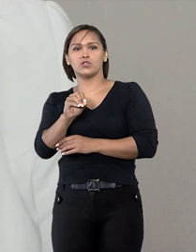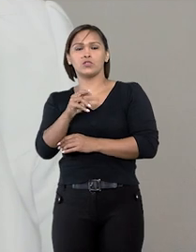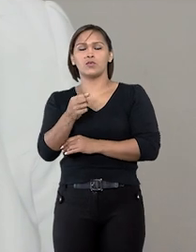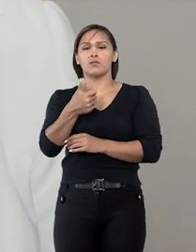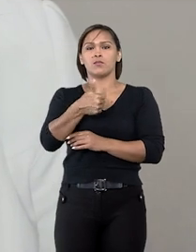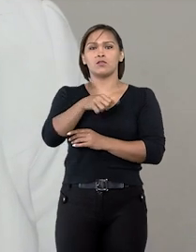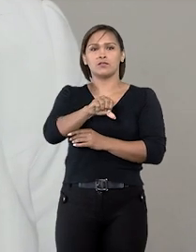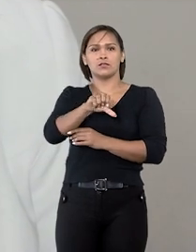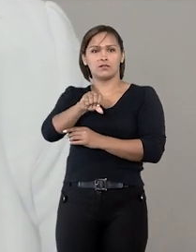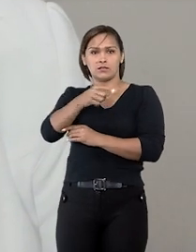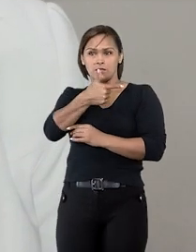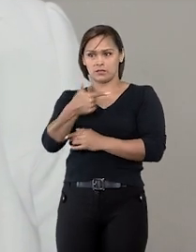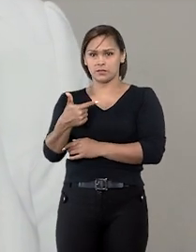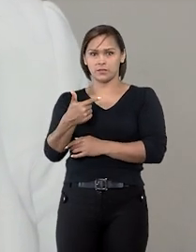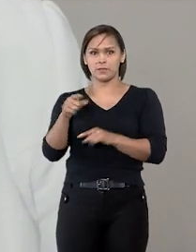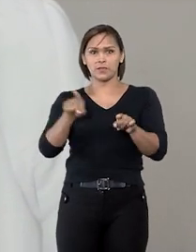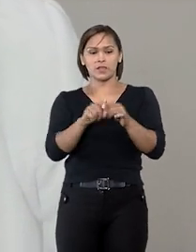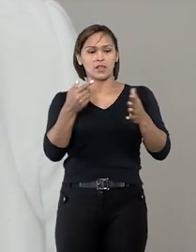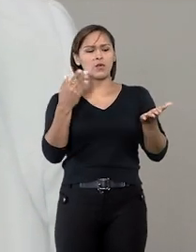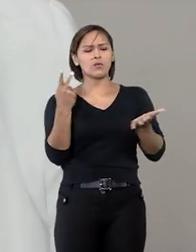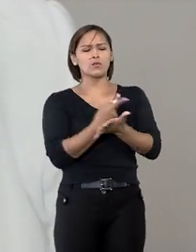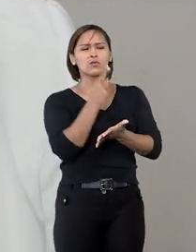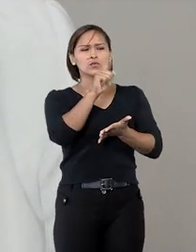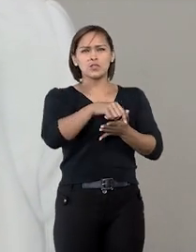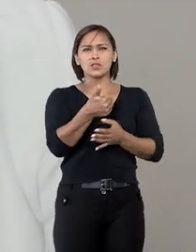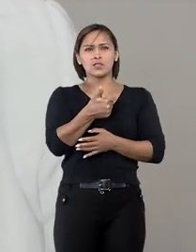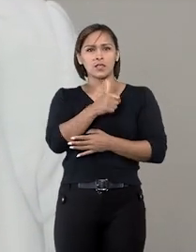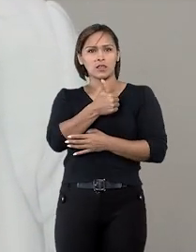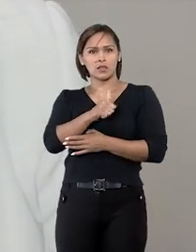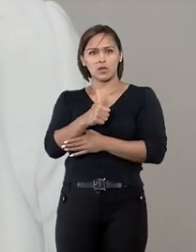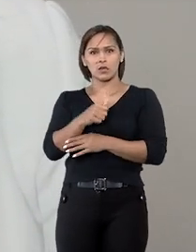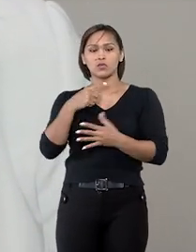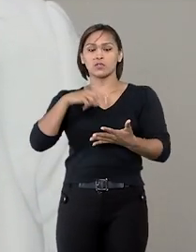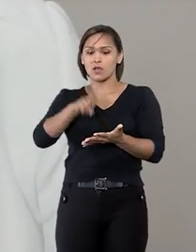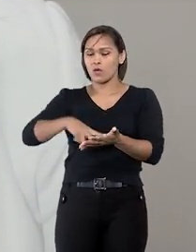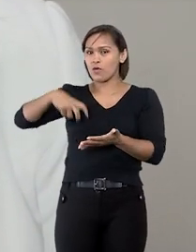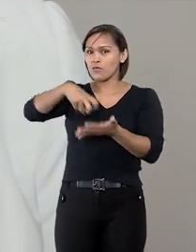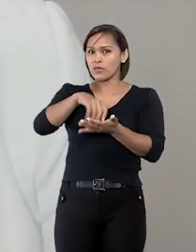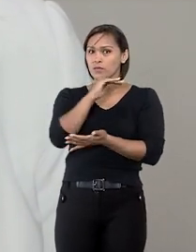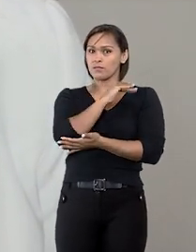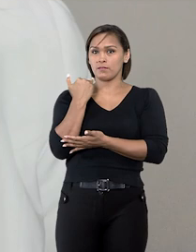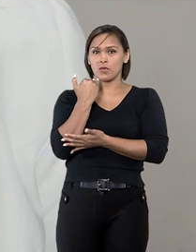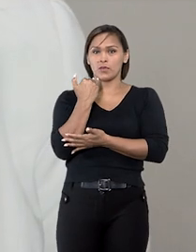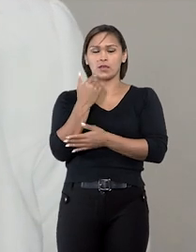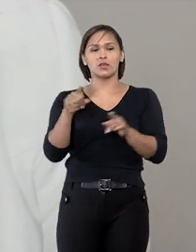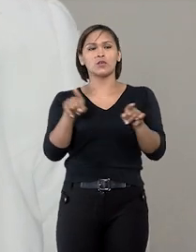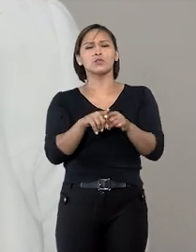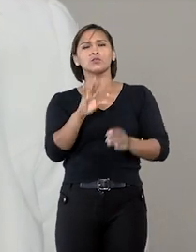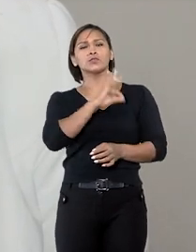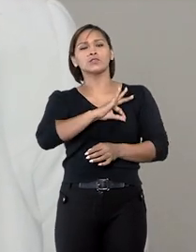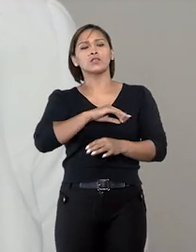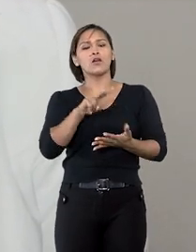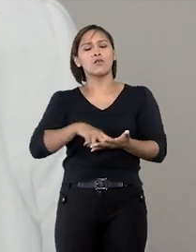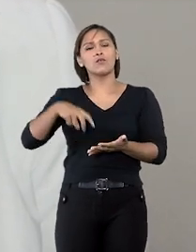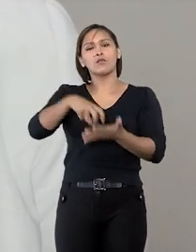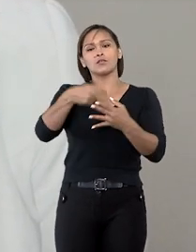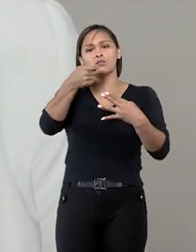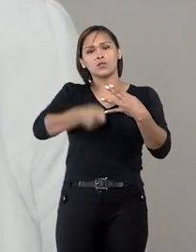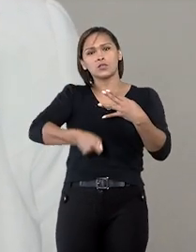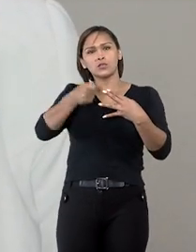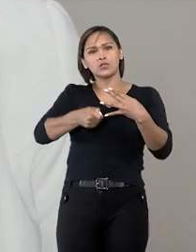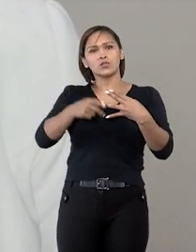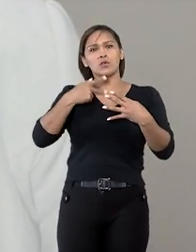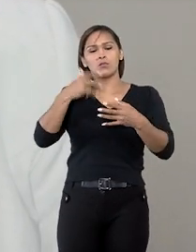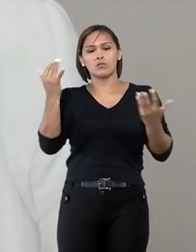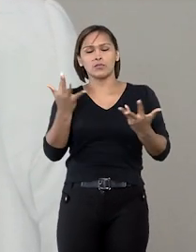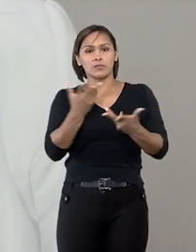em 1992. Na ocasião, 111 detentos foram mortos. Os policiais foram condenados pelo júri